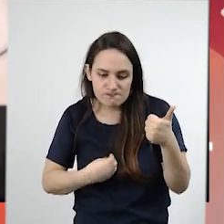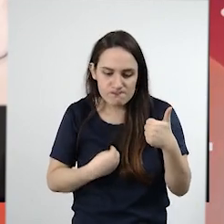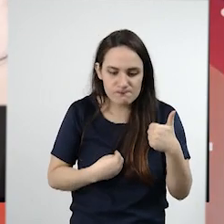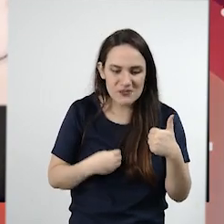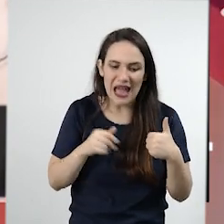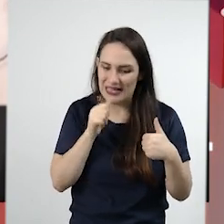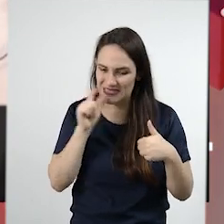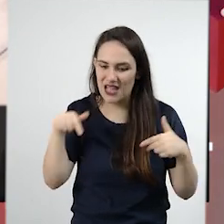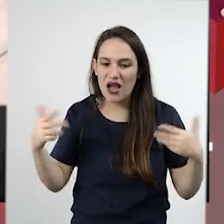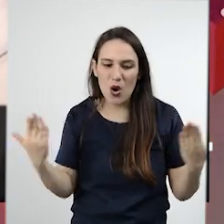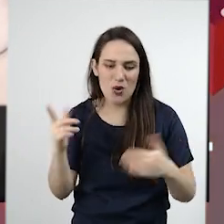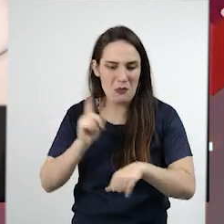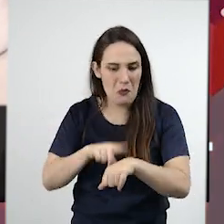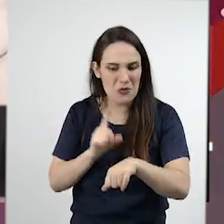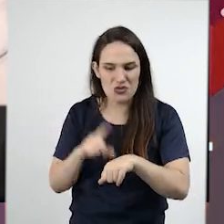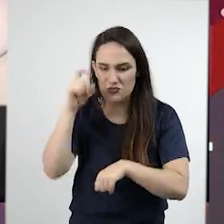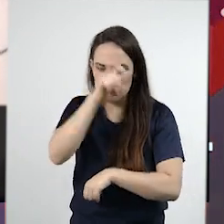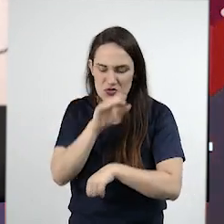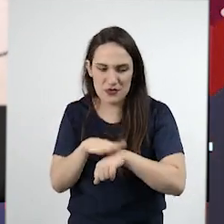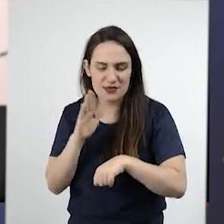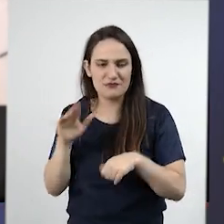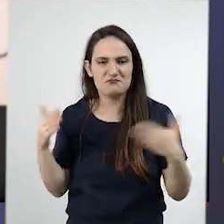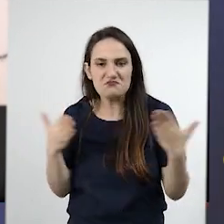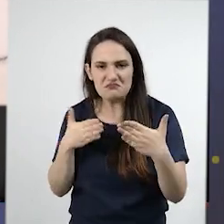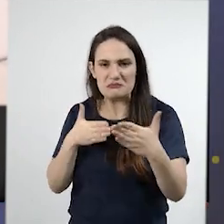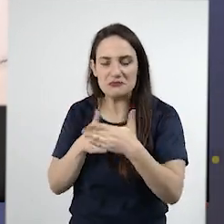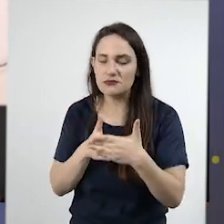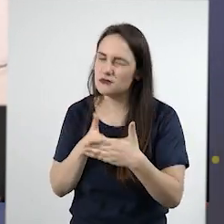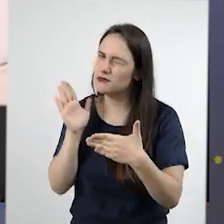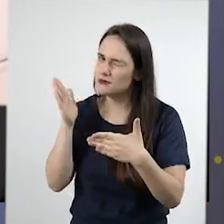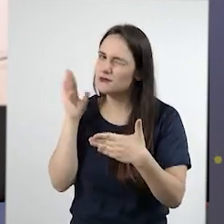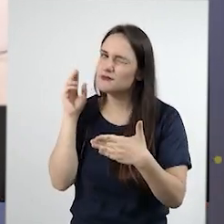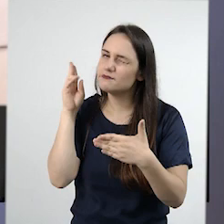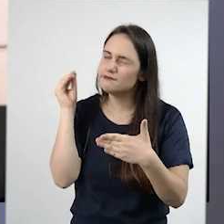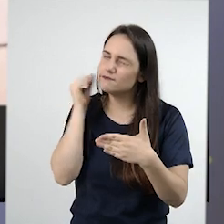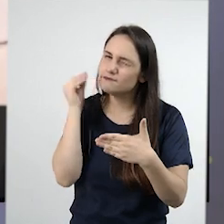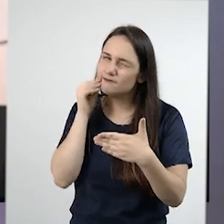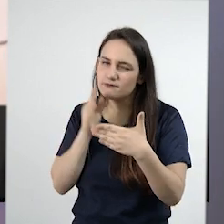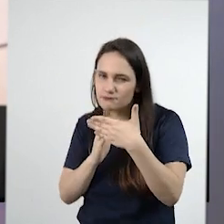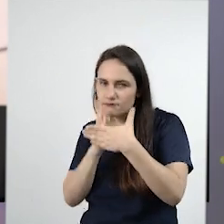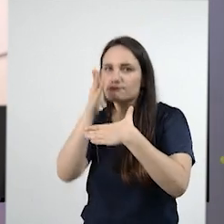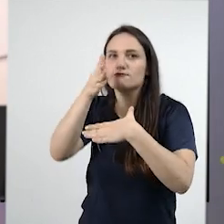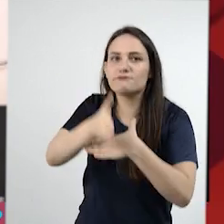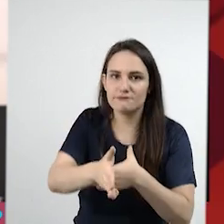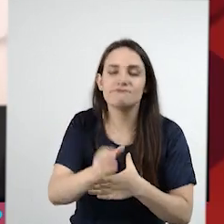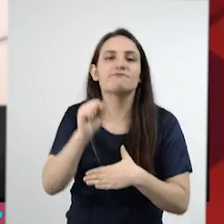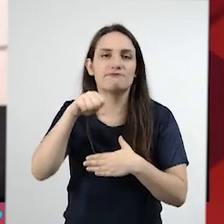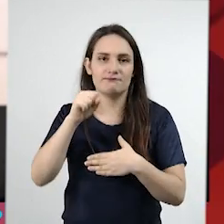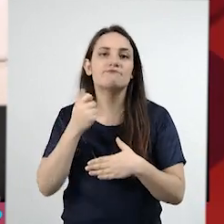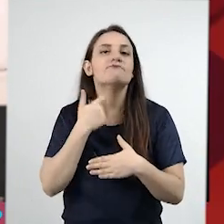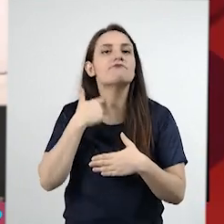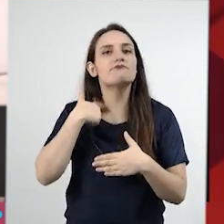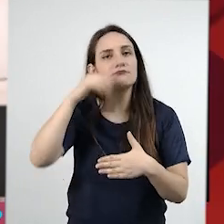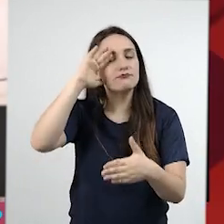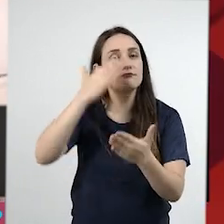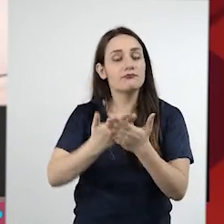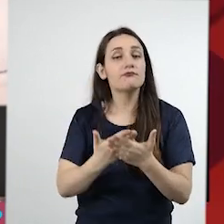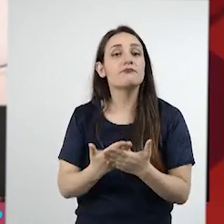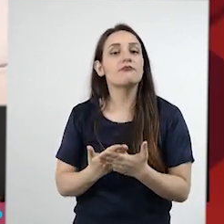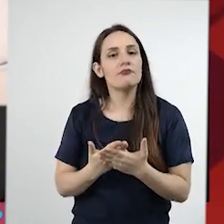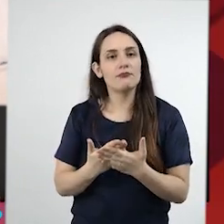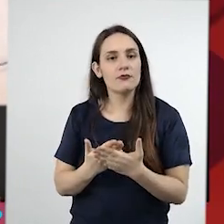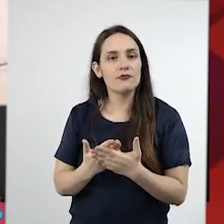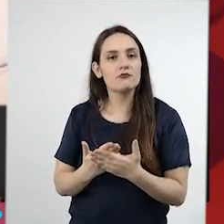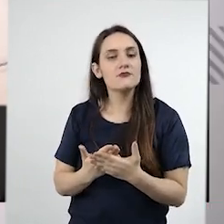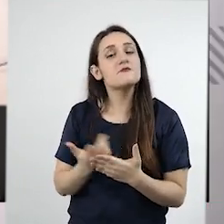um obstáculo ou que é alguma dificuldade. Então, eu creio, sim, que dentro dessa criatividade a gente